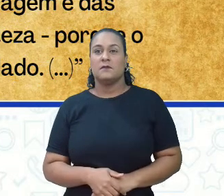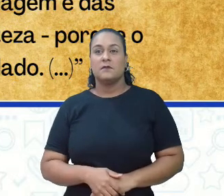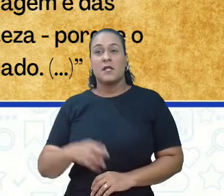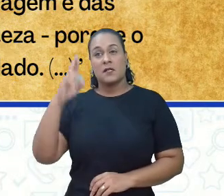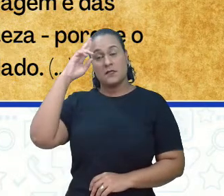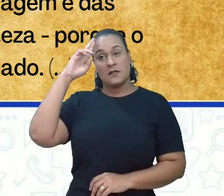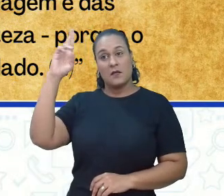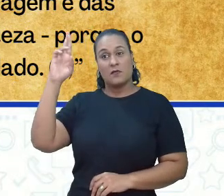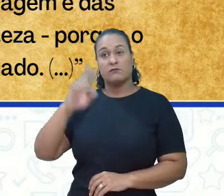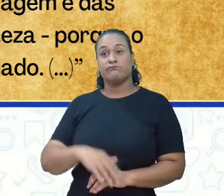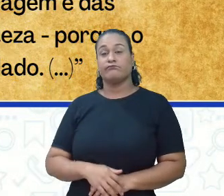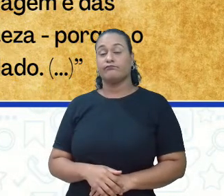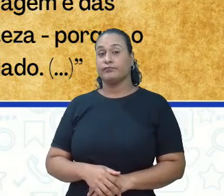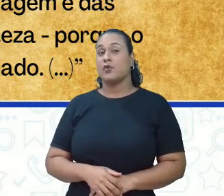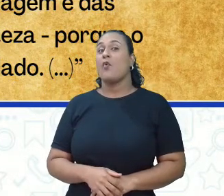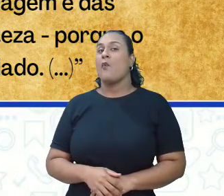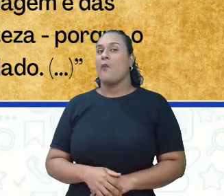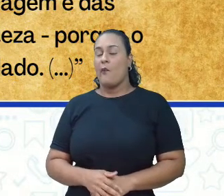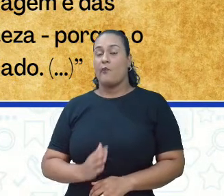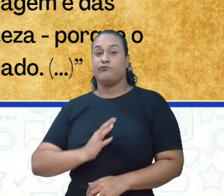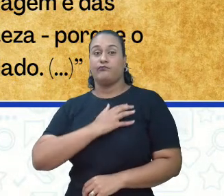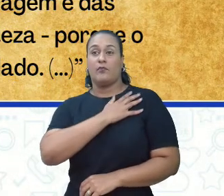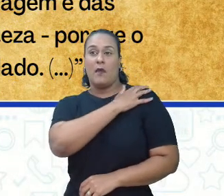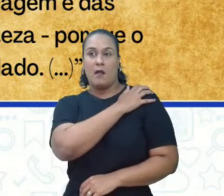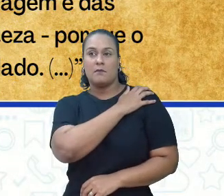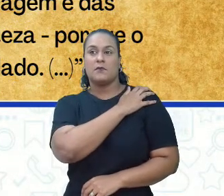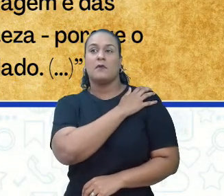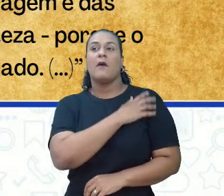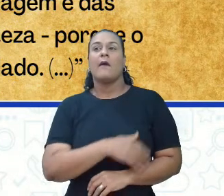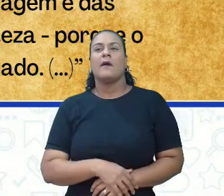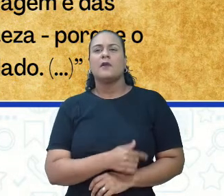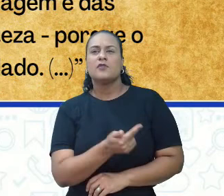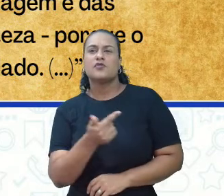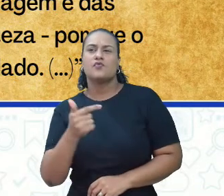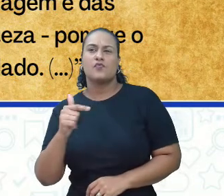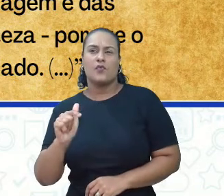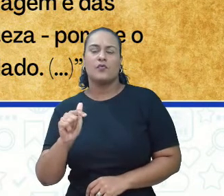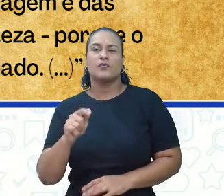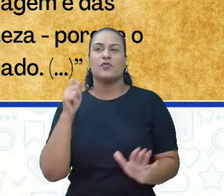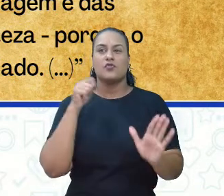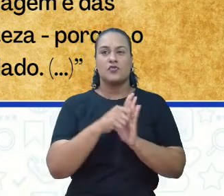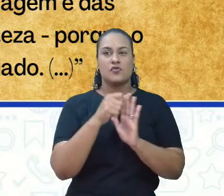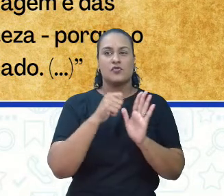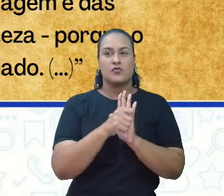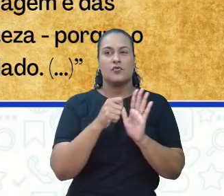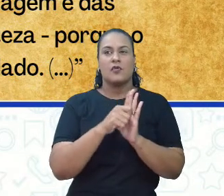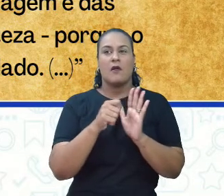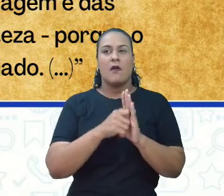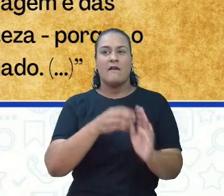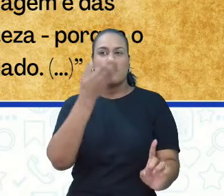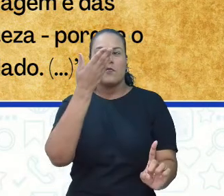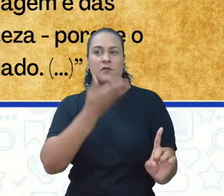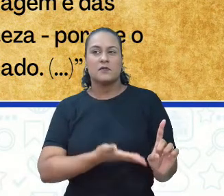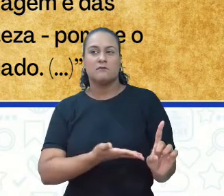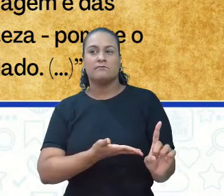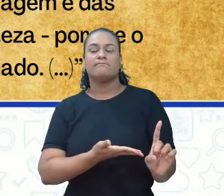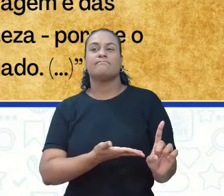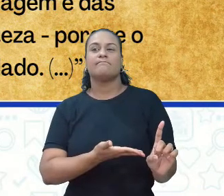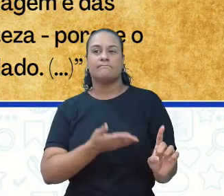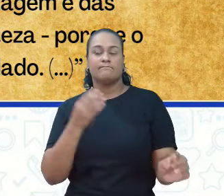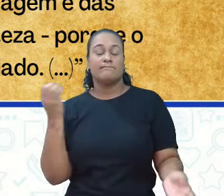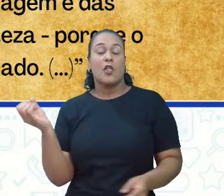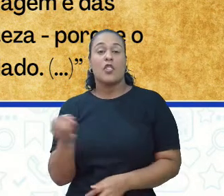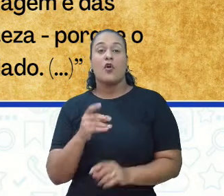Senhor, posto que o capitão mor dessa vossa frota, e assim os outros capitães, escreveram a Vossa Alteza a nova